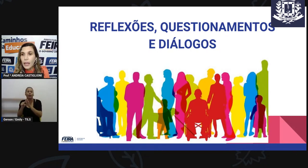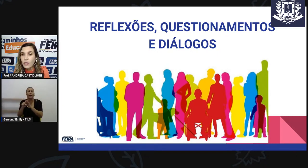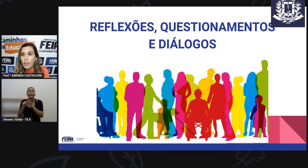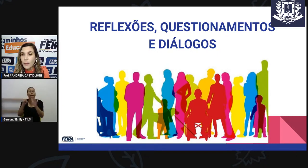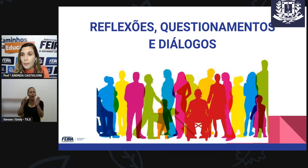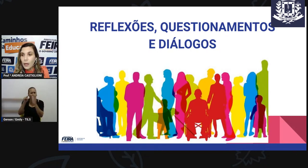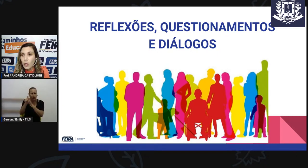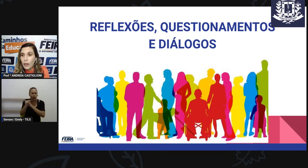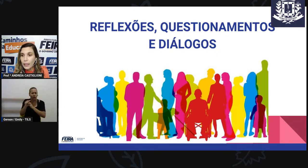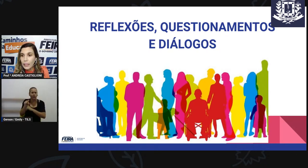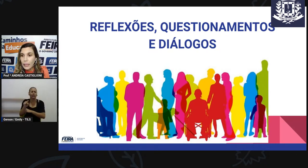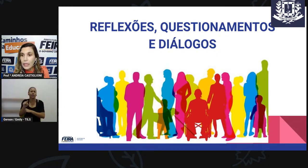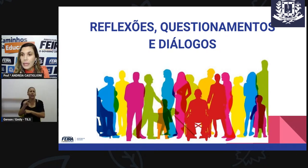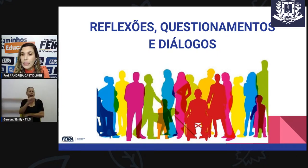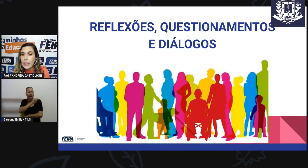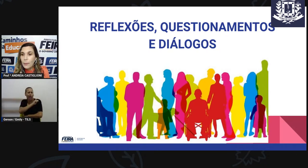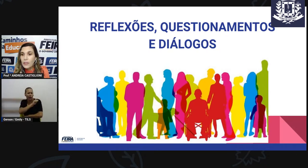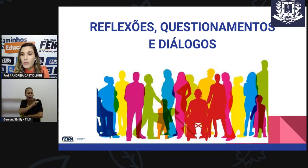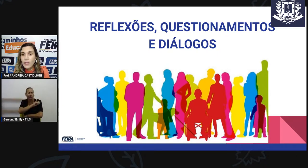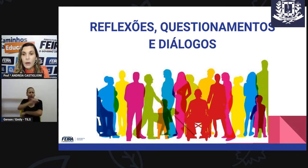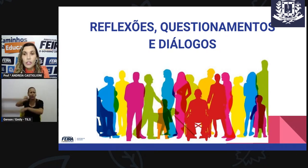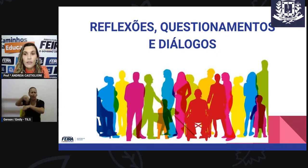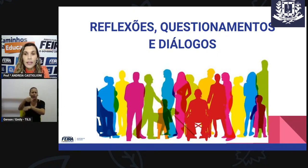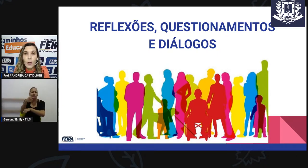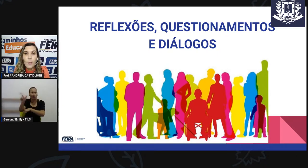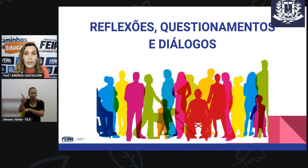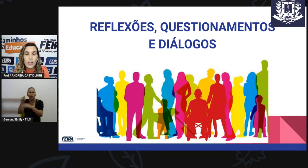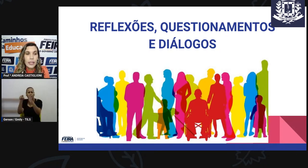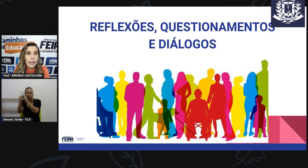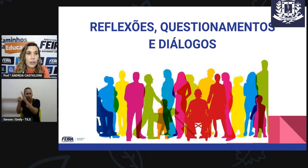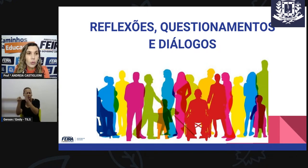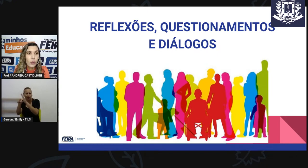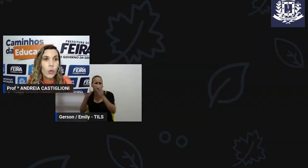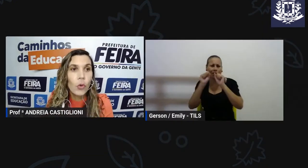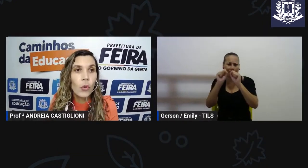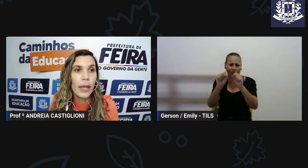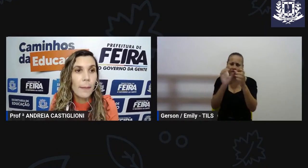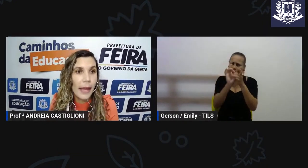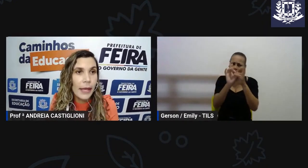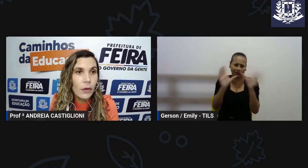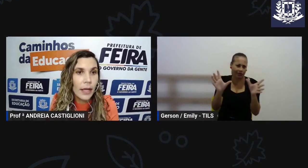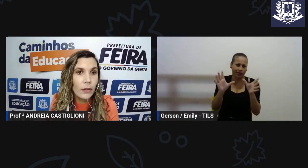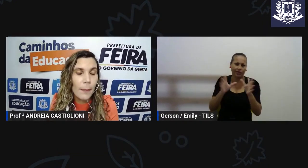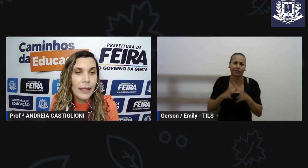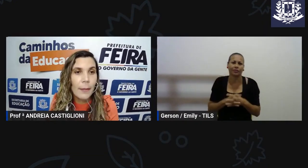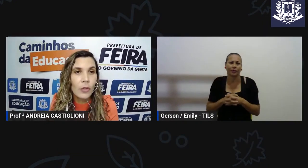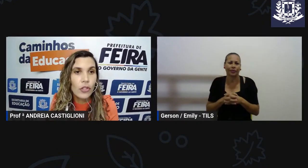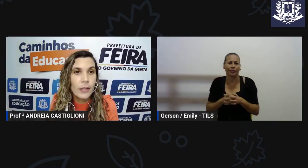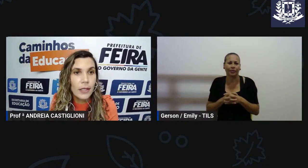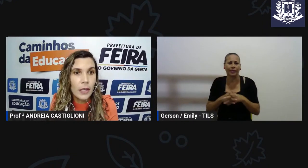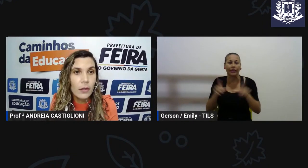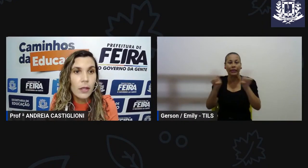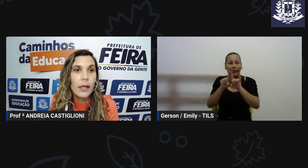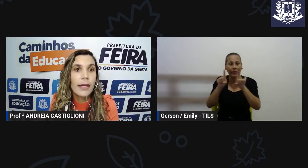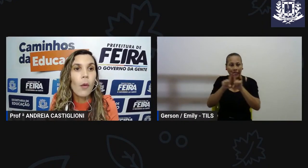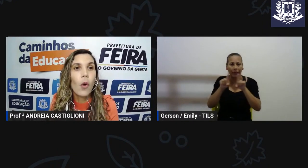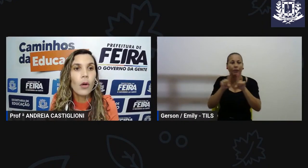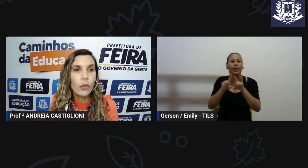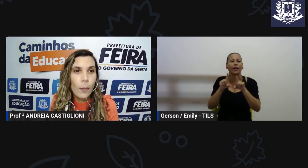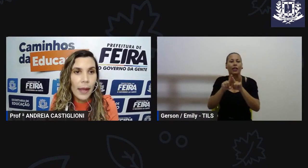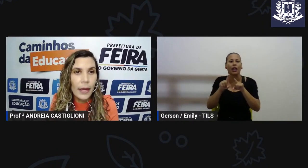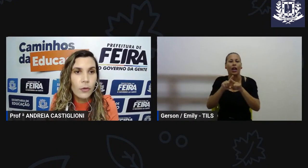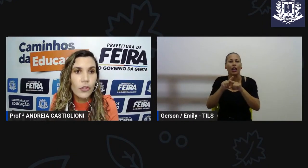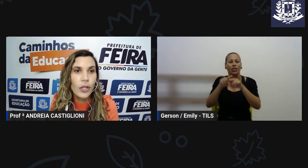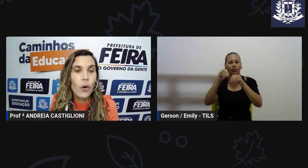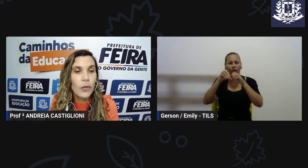fique à vontade também para colocar aqui, depois ao final a gente vai estar compartilhando o e-mail, né, do departamento de ensino, que